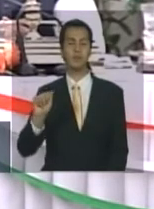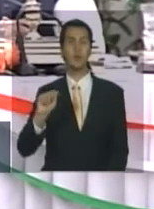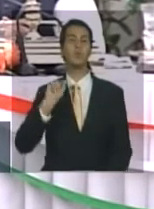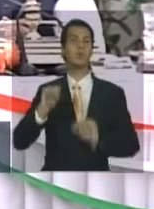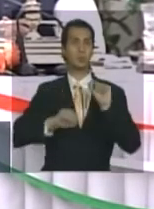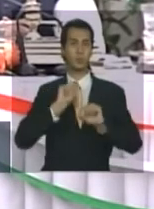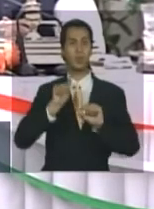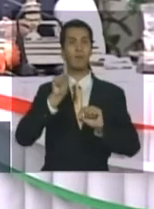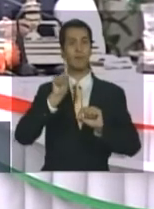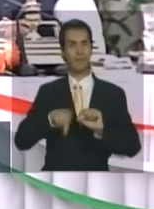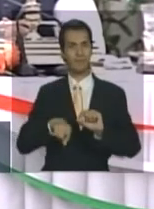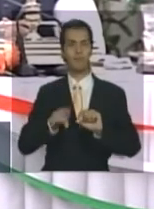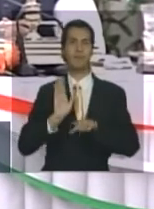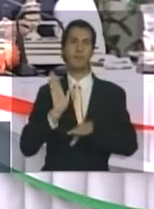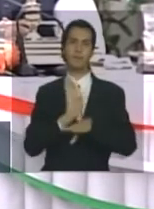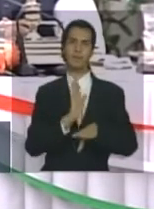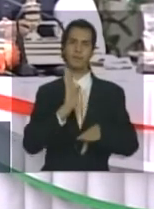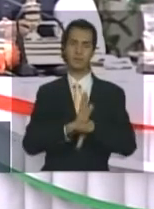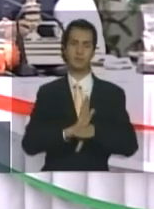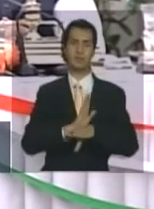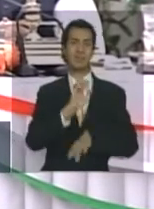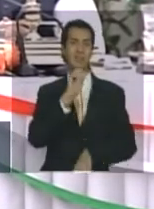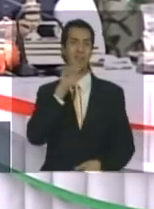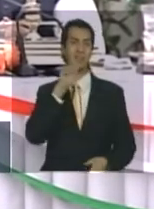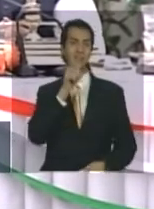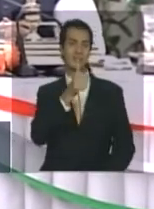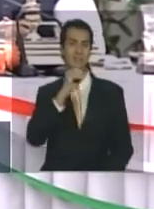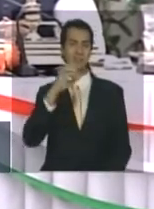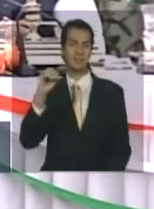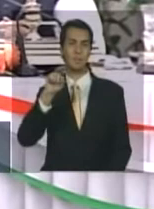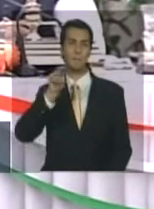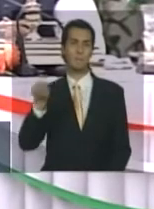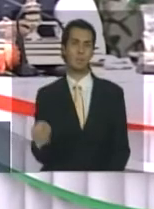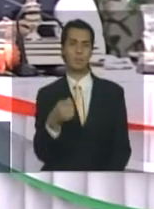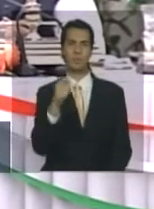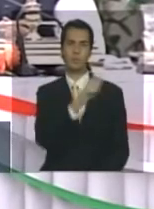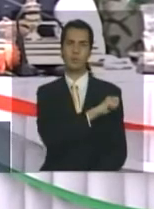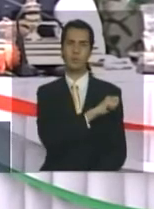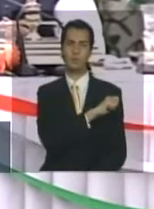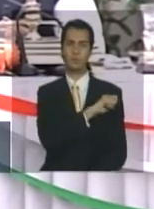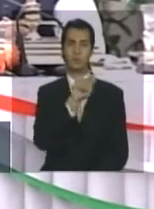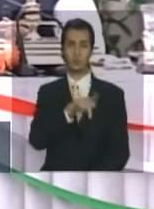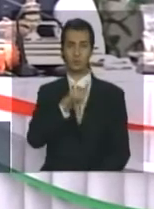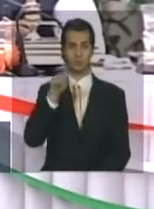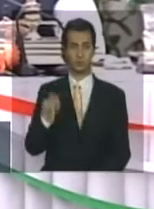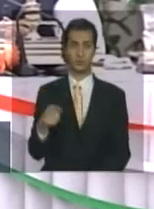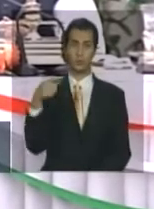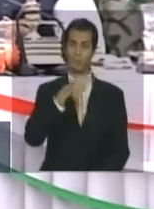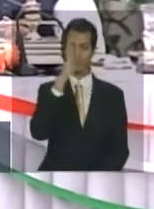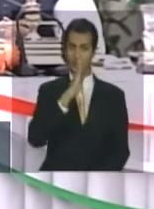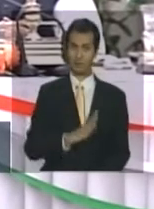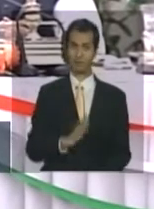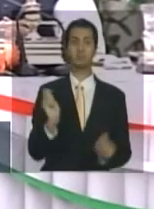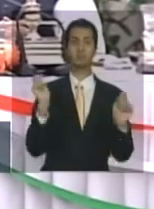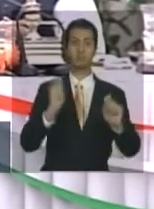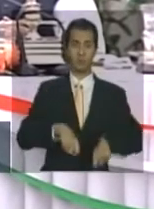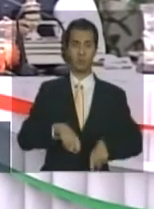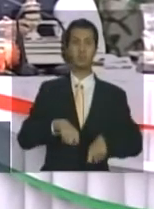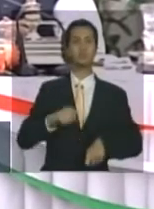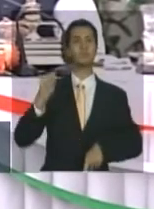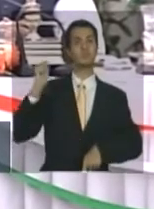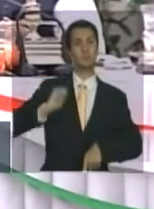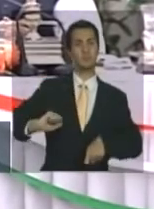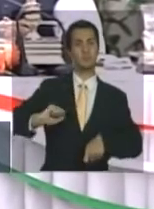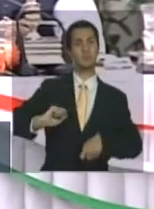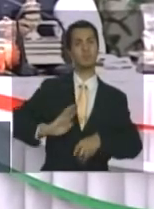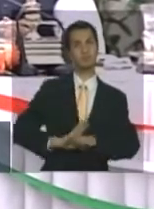mil estudantes e pesquisadores brasileiros a centros de excelência no exterior. On the educational front,